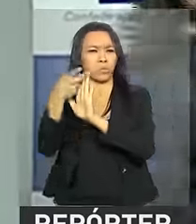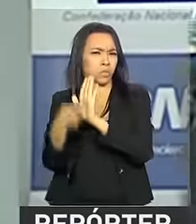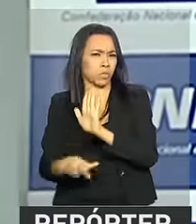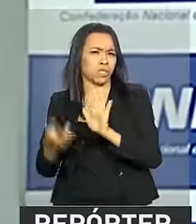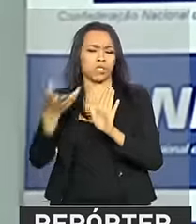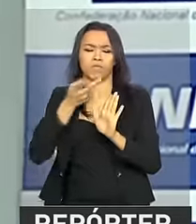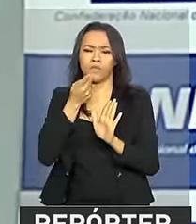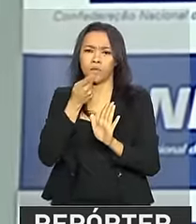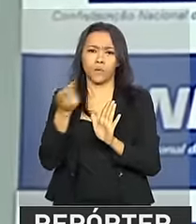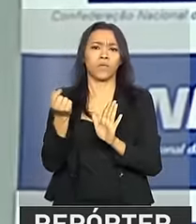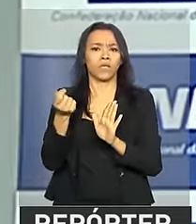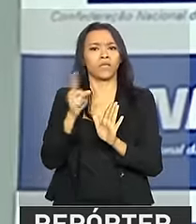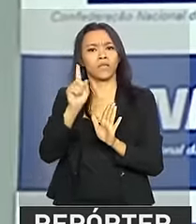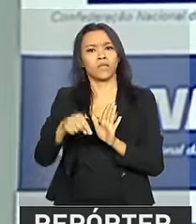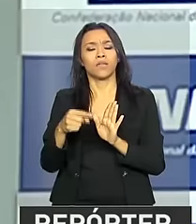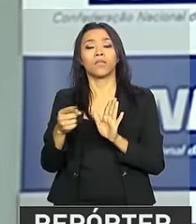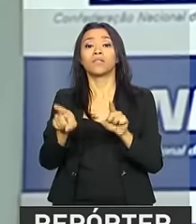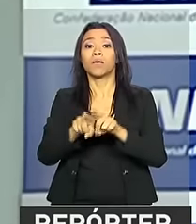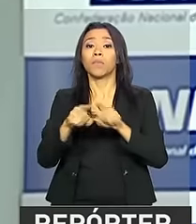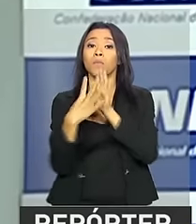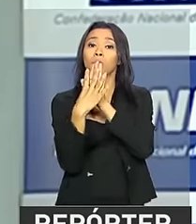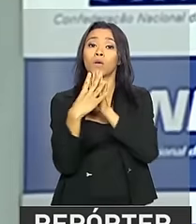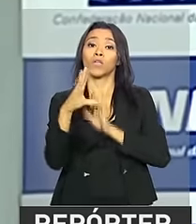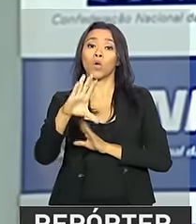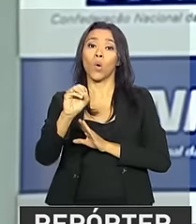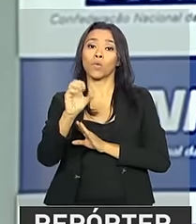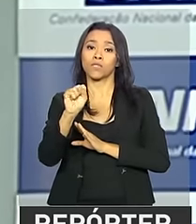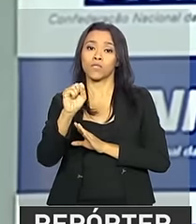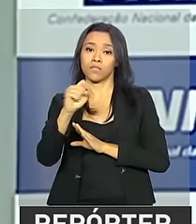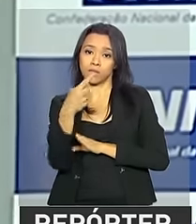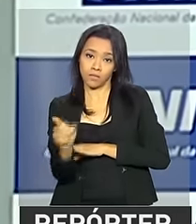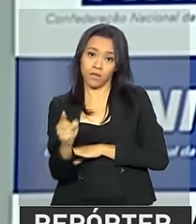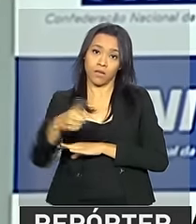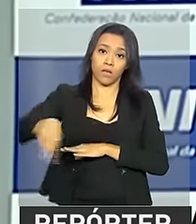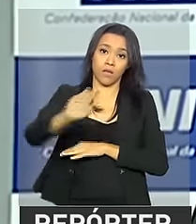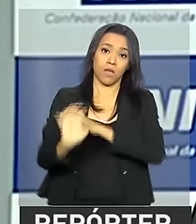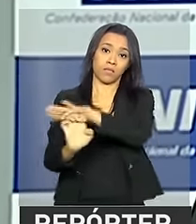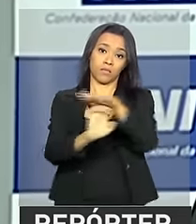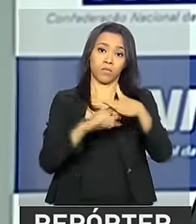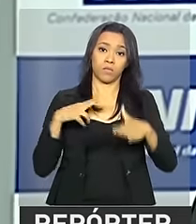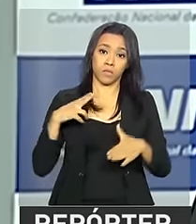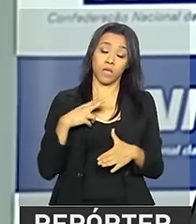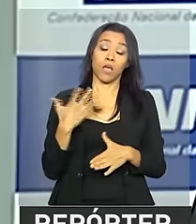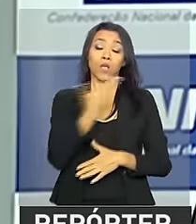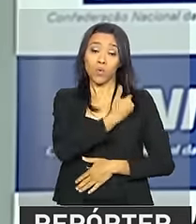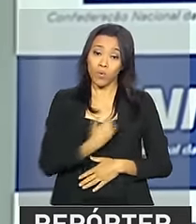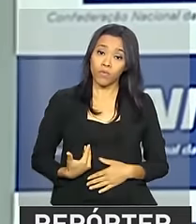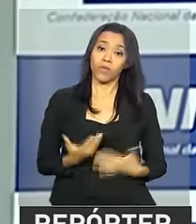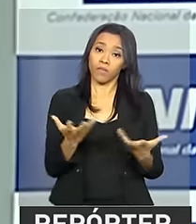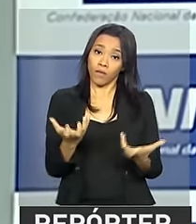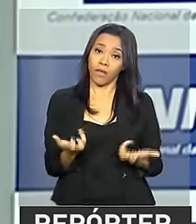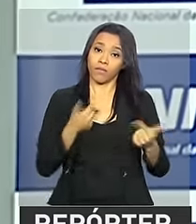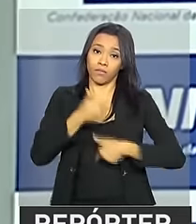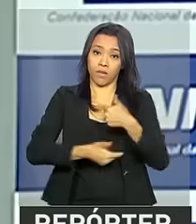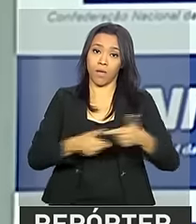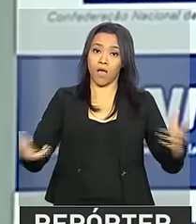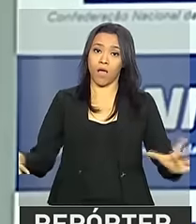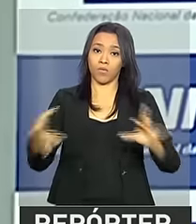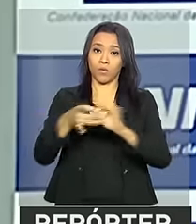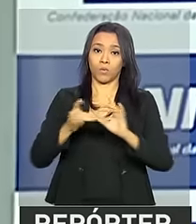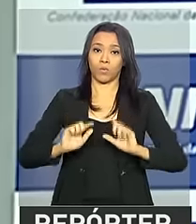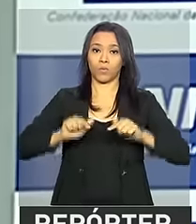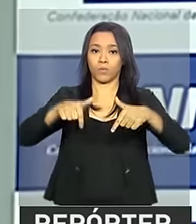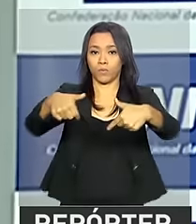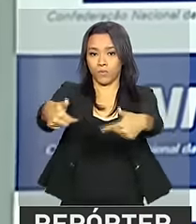de concessões aí à iniciativa privada, e ele destacou que o governo quer trabalhar junto com o setor privado para fazer